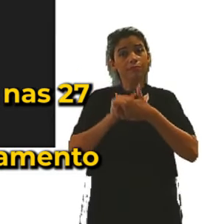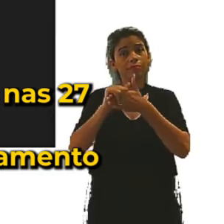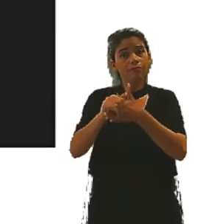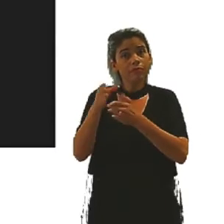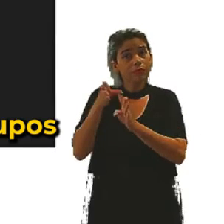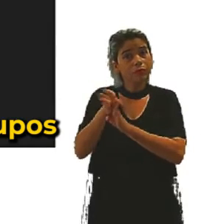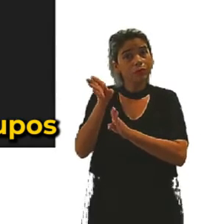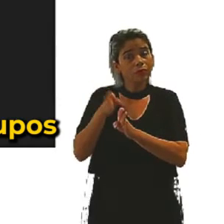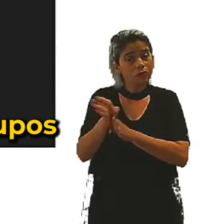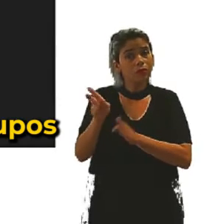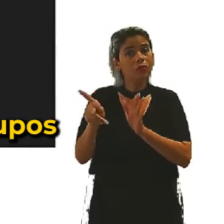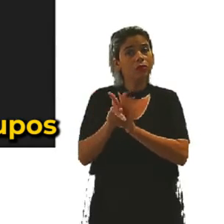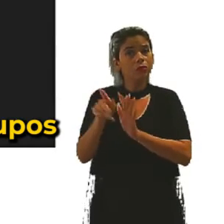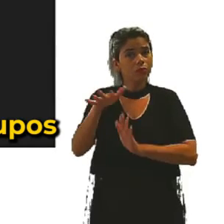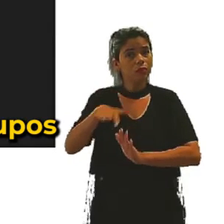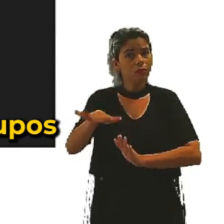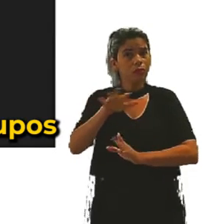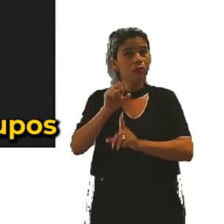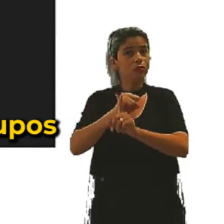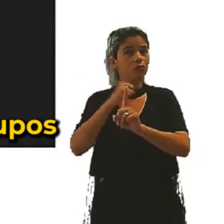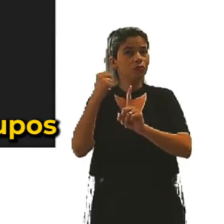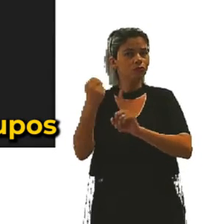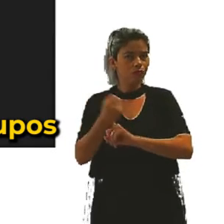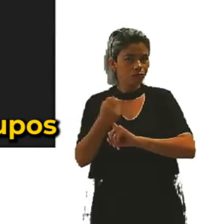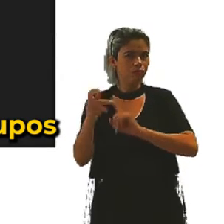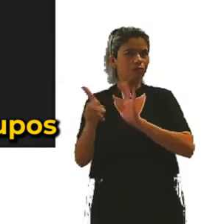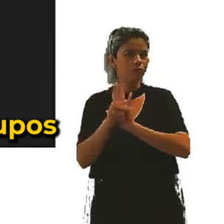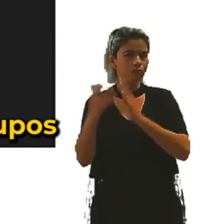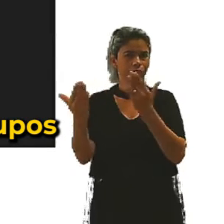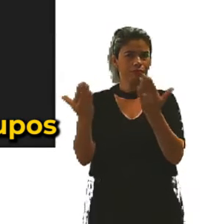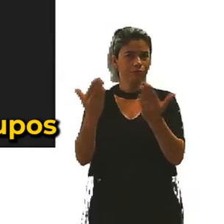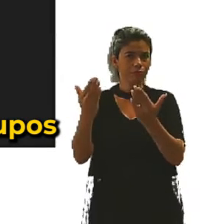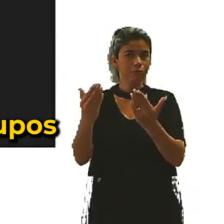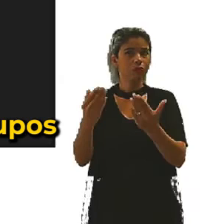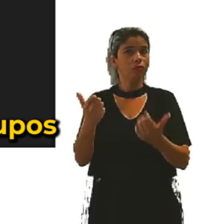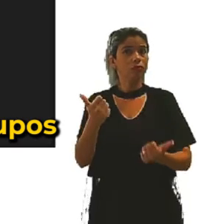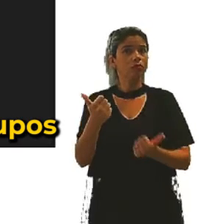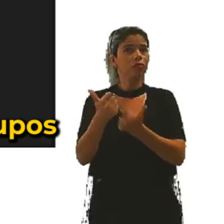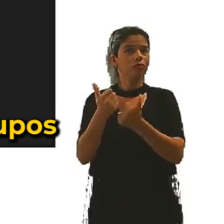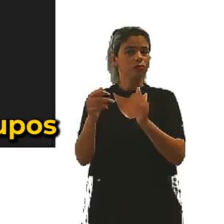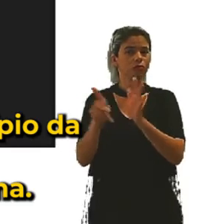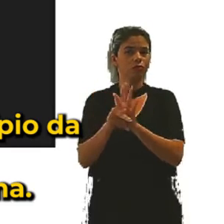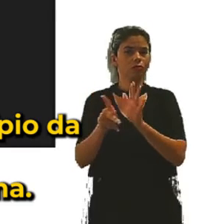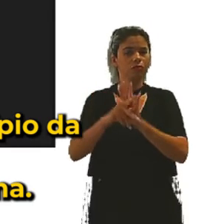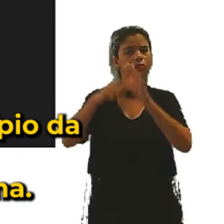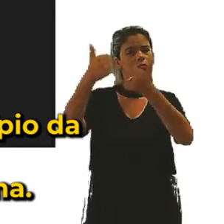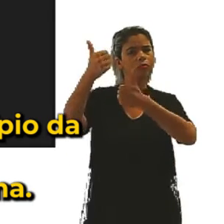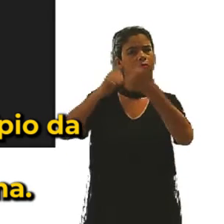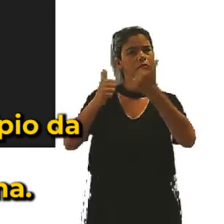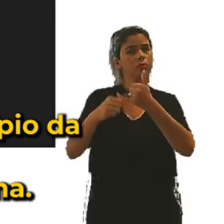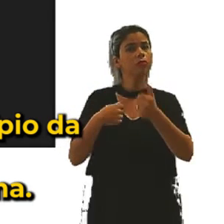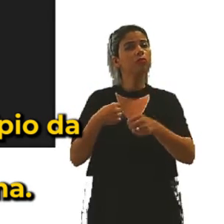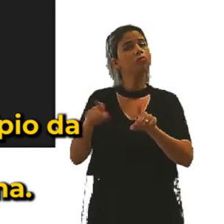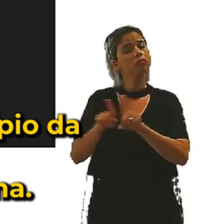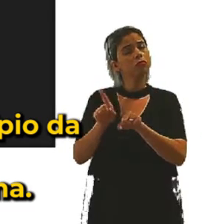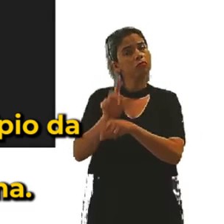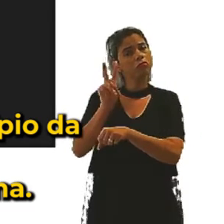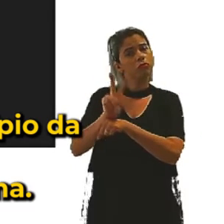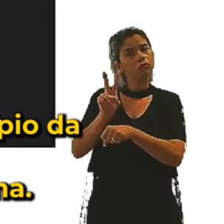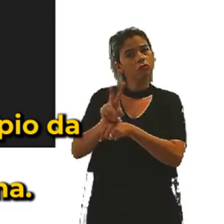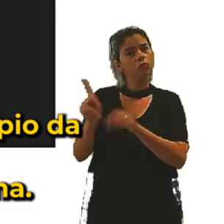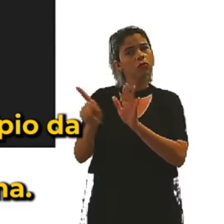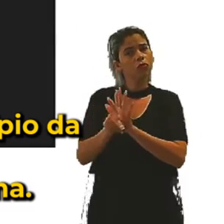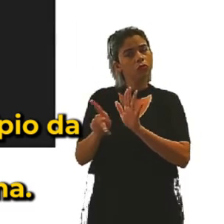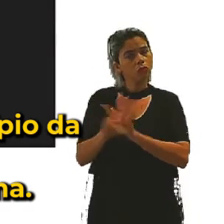da vítima para apoio psicossocial, do autor para grupos reflexivos de homens e analisar de forma criteriosa as medidas protetivas, né, com base no princípio